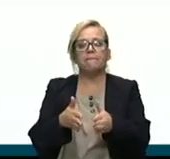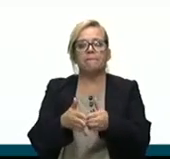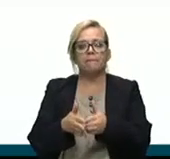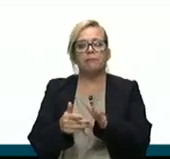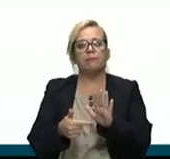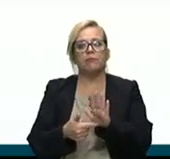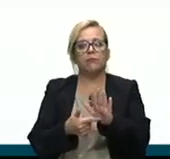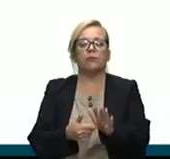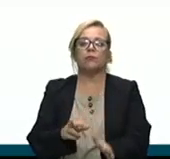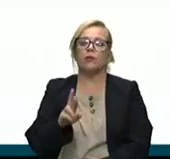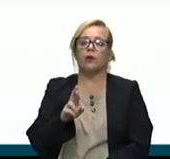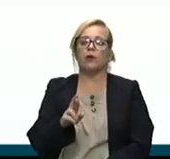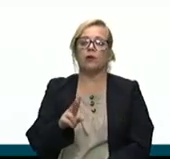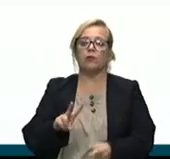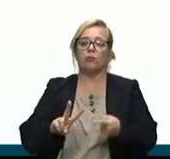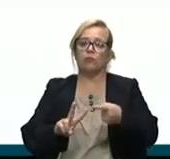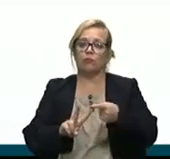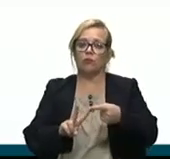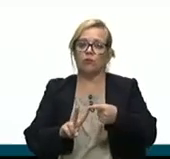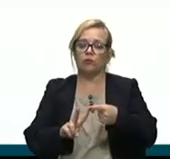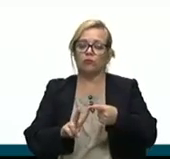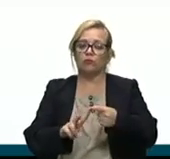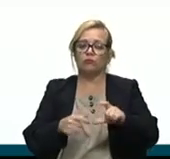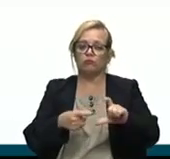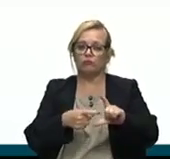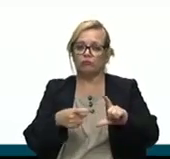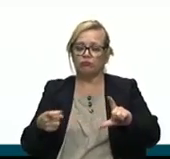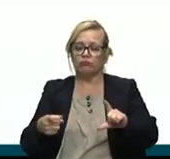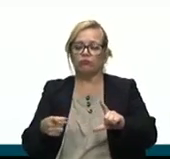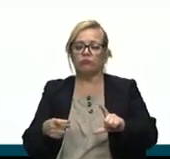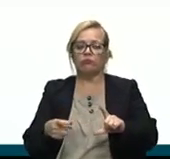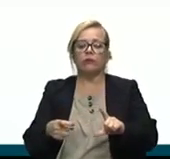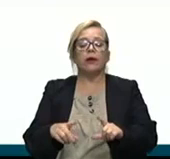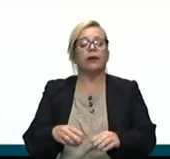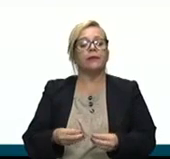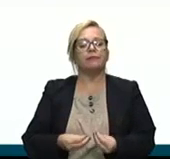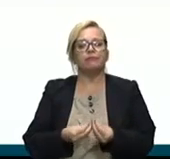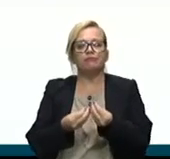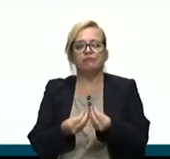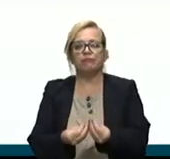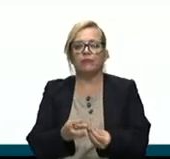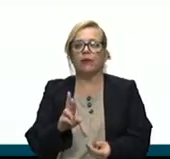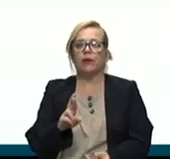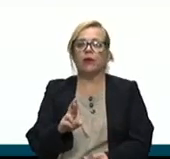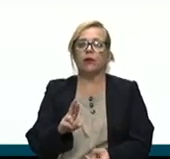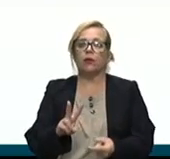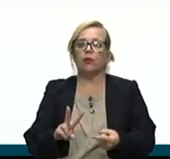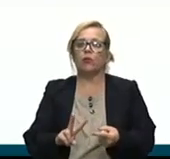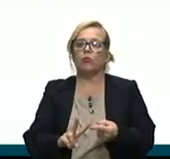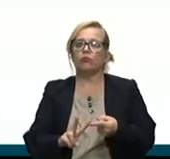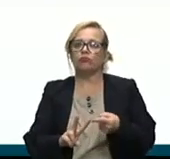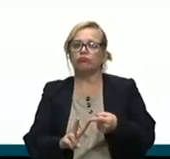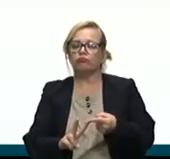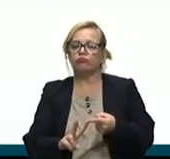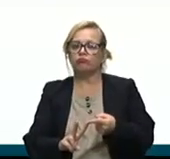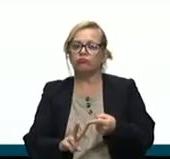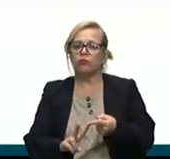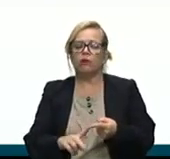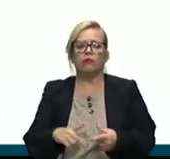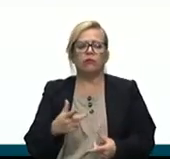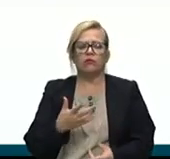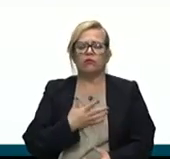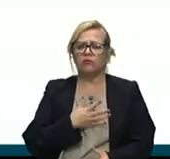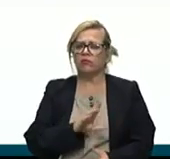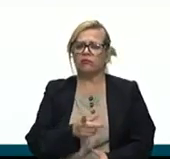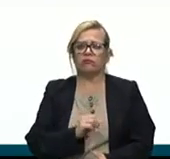exibir o R quadrado no gráfico. No Excel é fornecido o R quadrado. Não é o R quadrado que nós